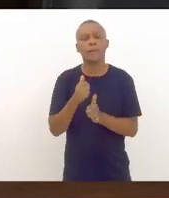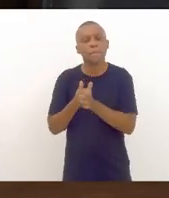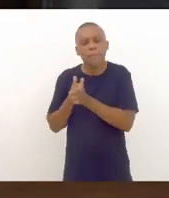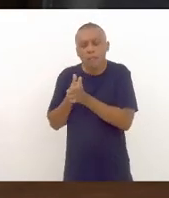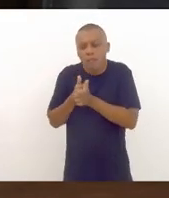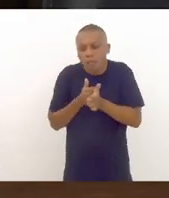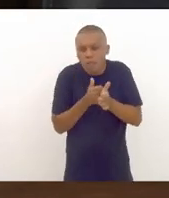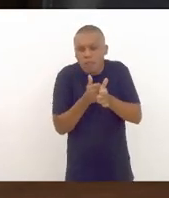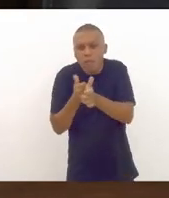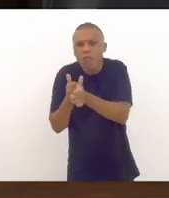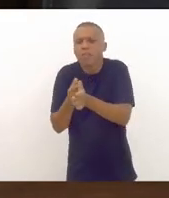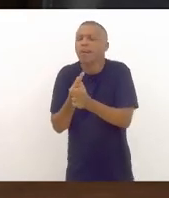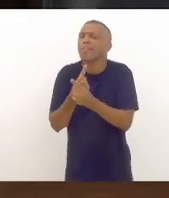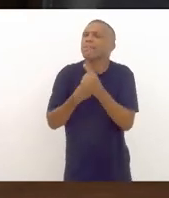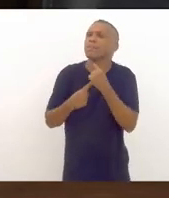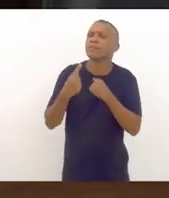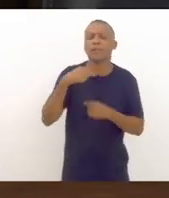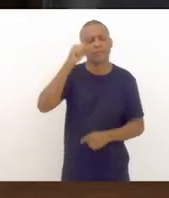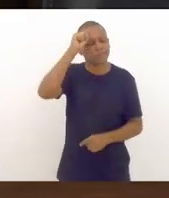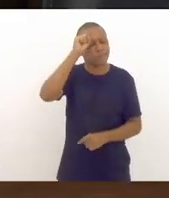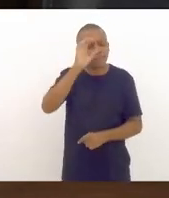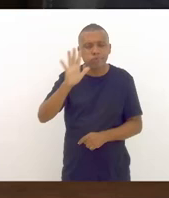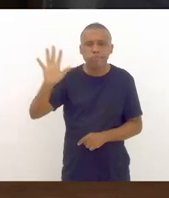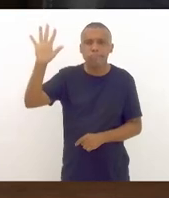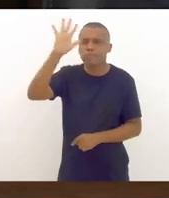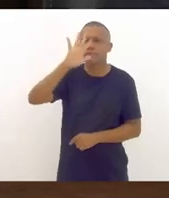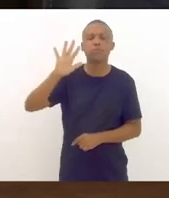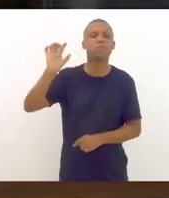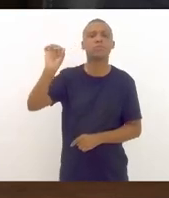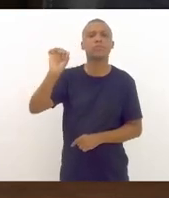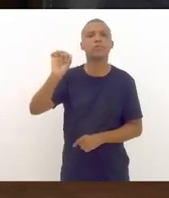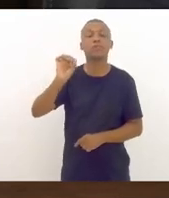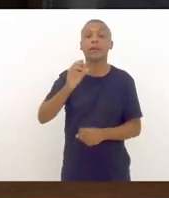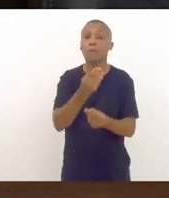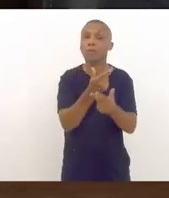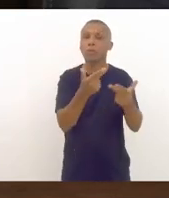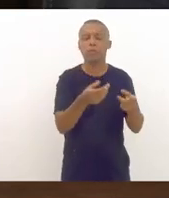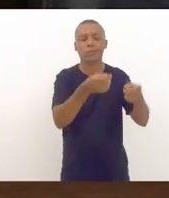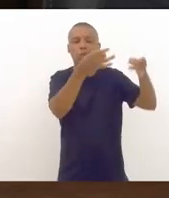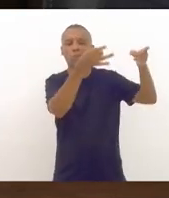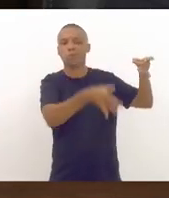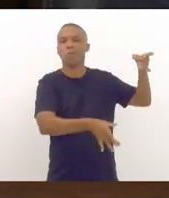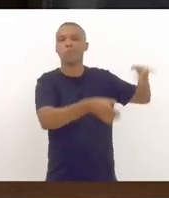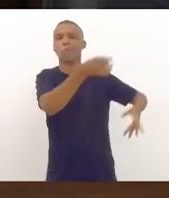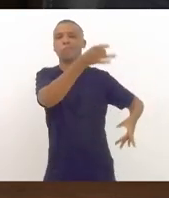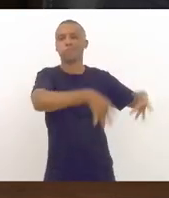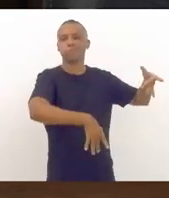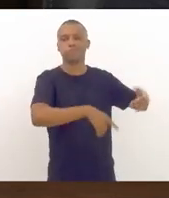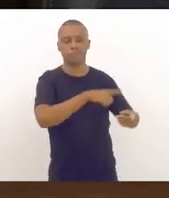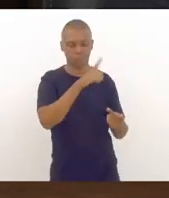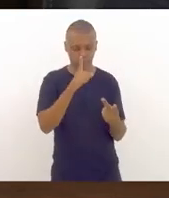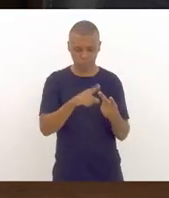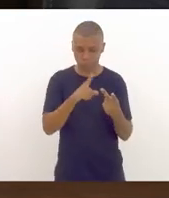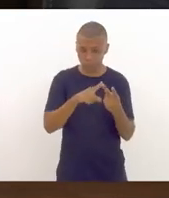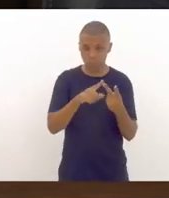de ser alguém na vida e abre mão de muita coisa. O segundo